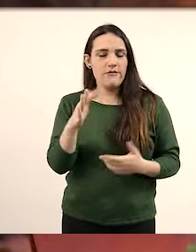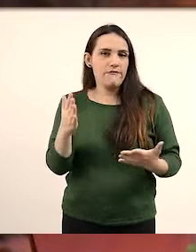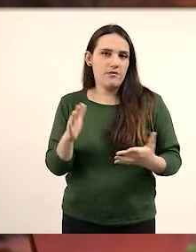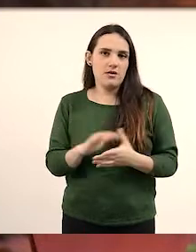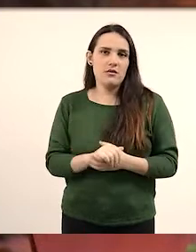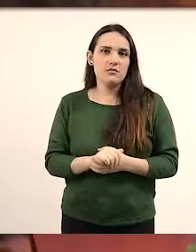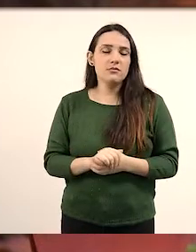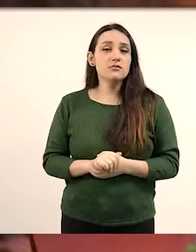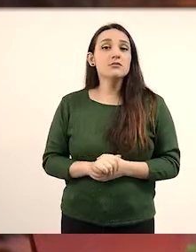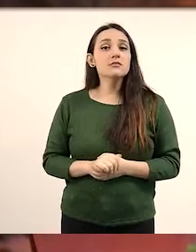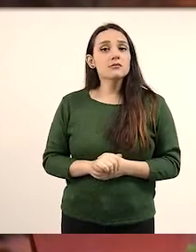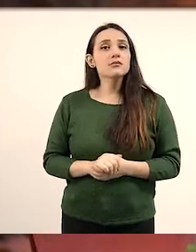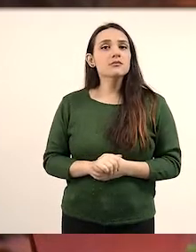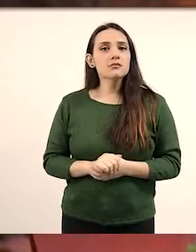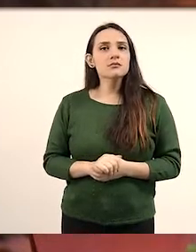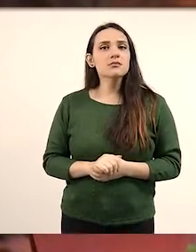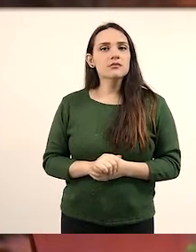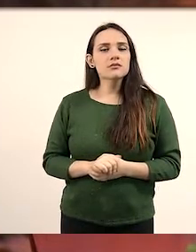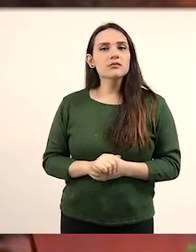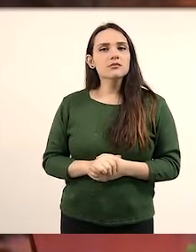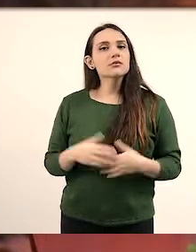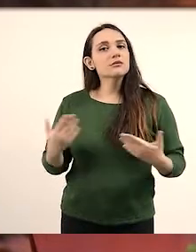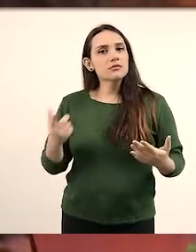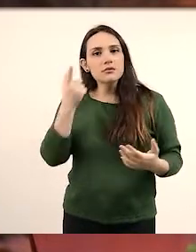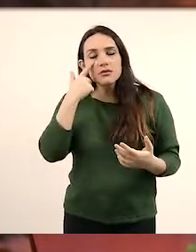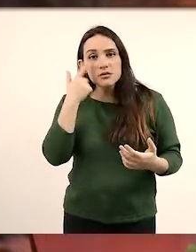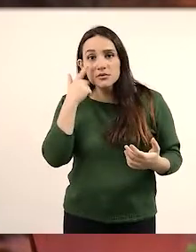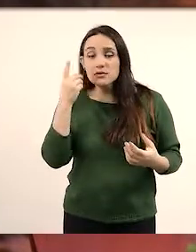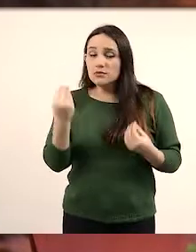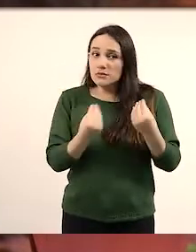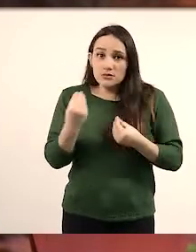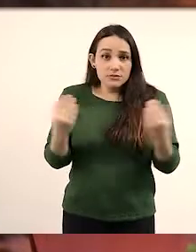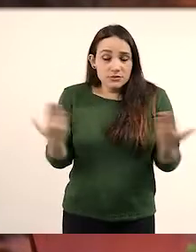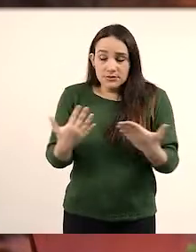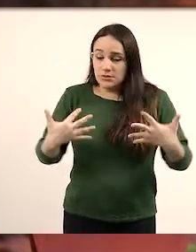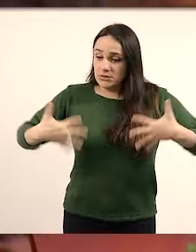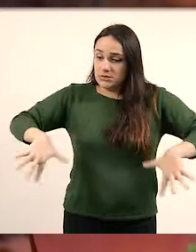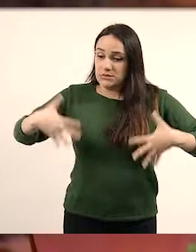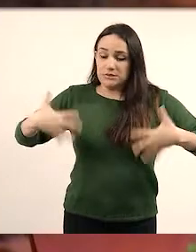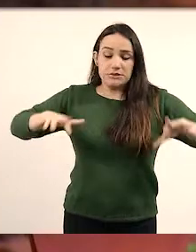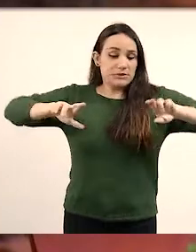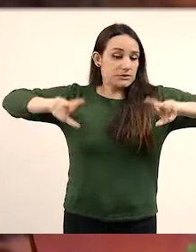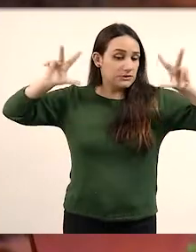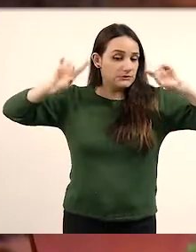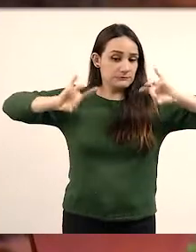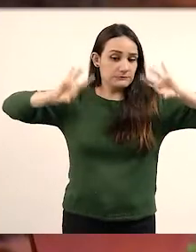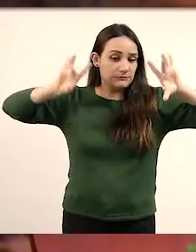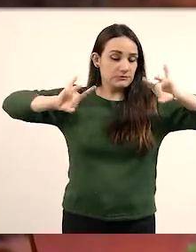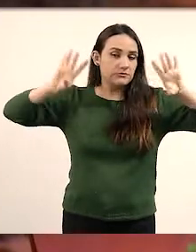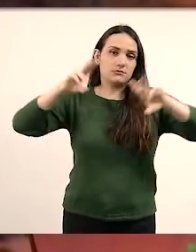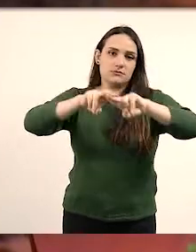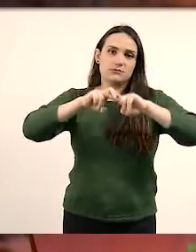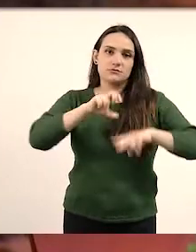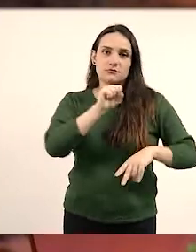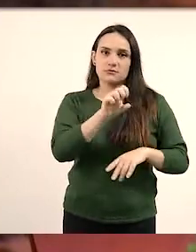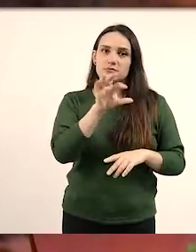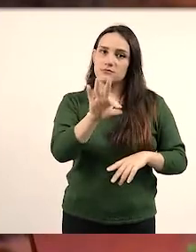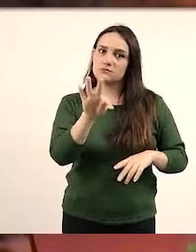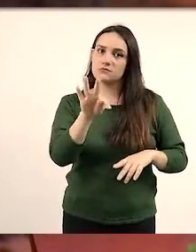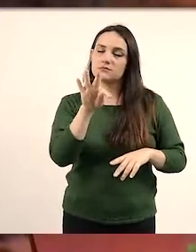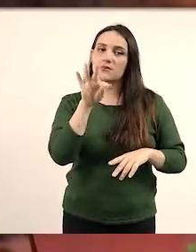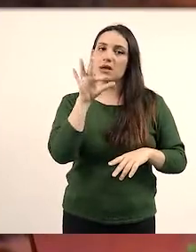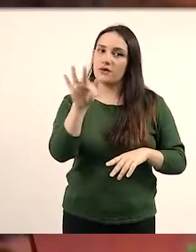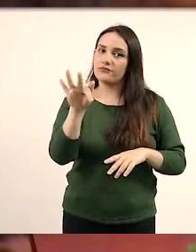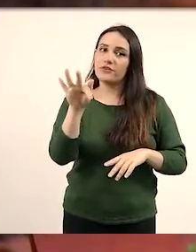lhe cabe fazer esclarecimento. Mas para você ver como a situação é tão extraordinária que o Supremo Tribunal